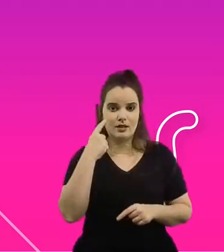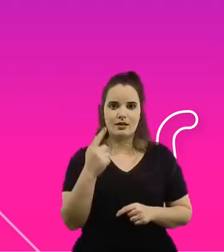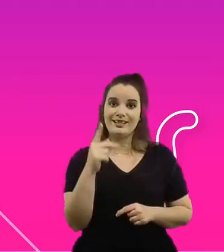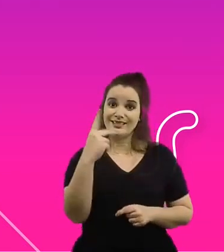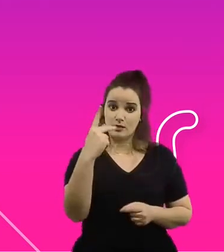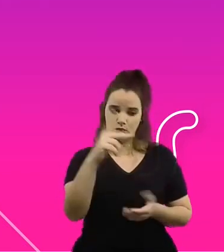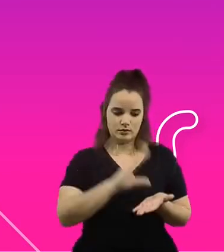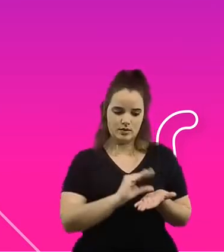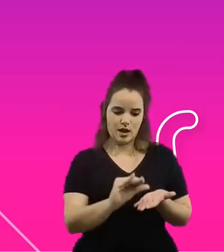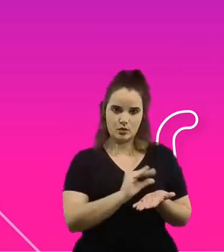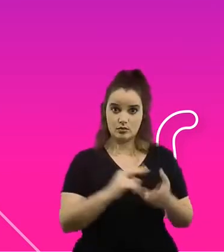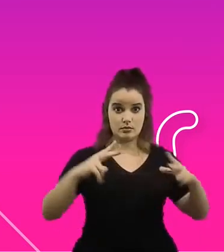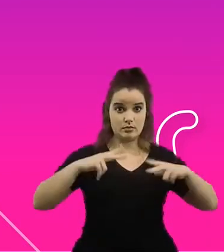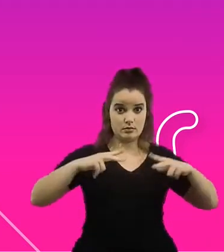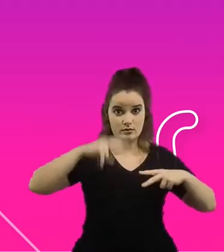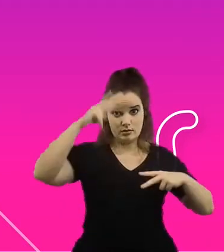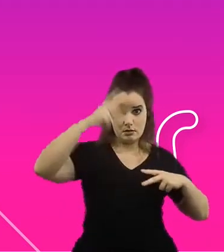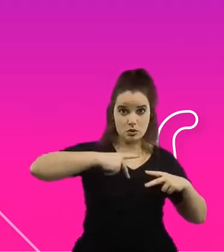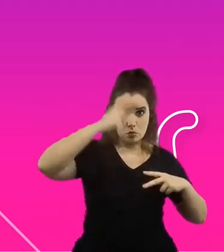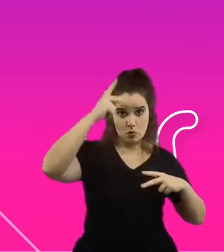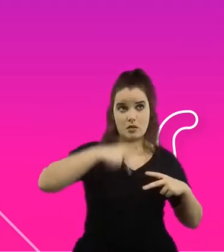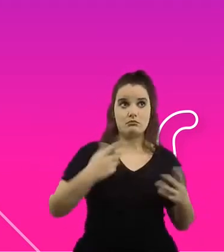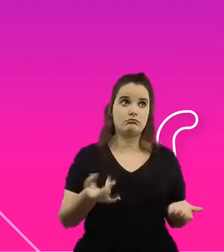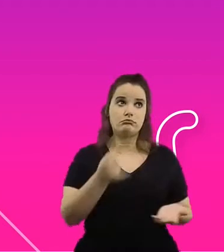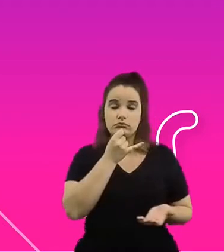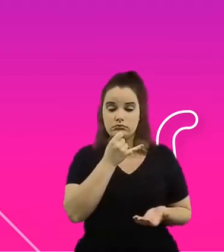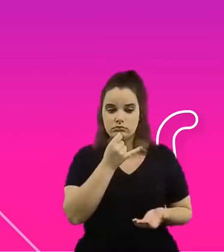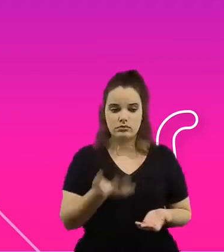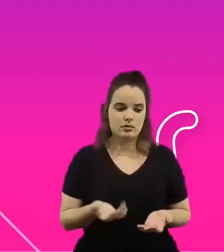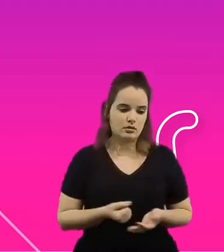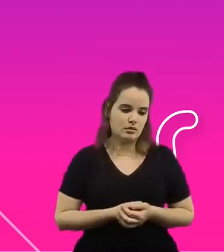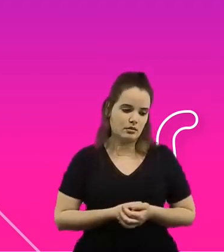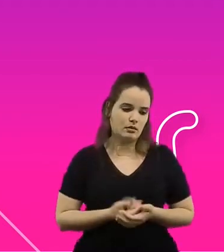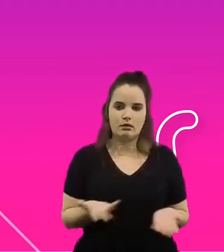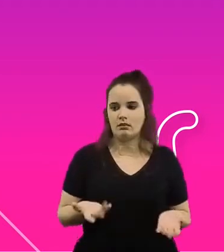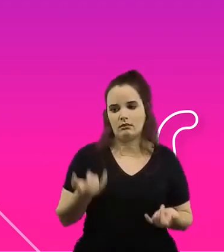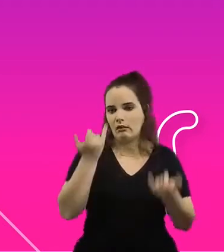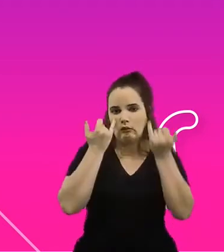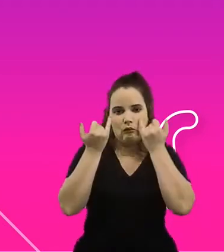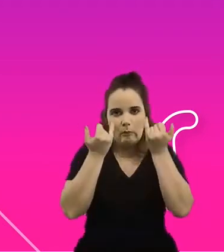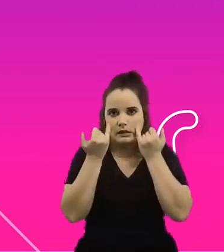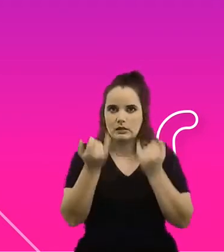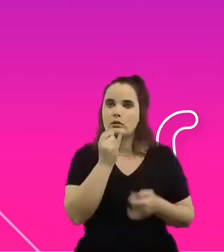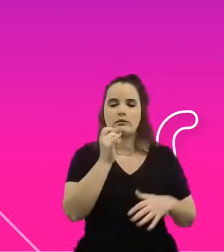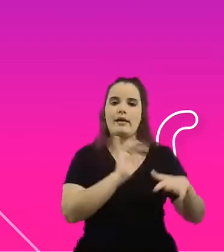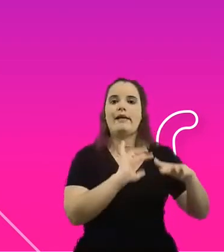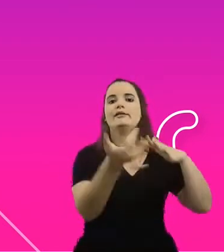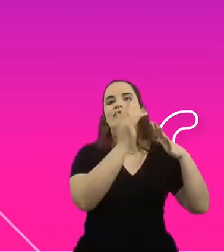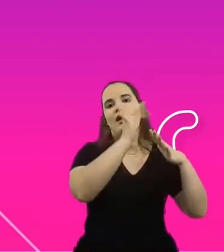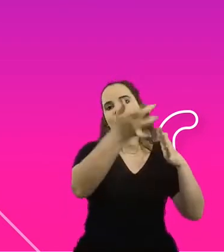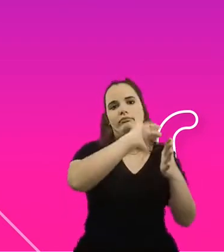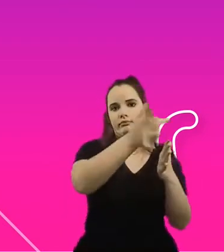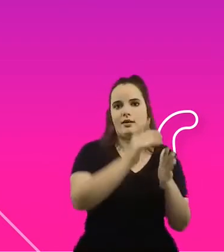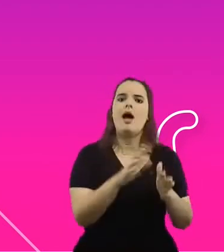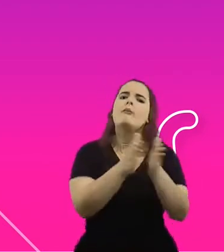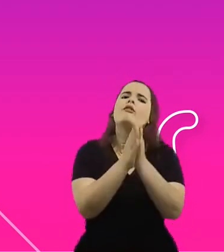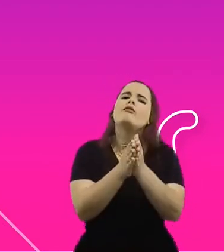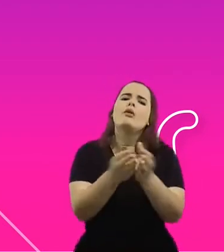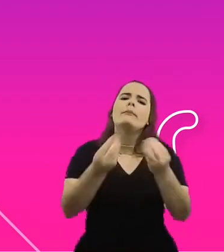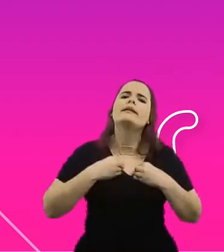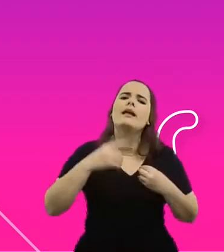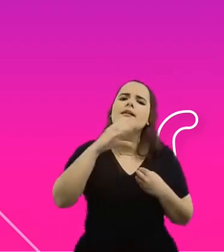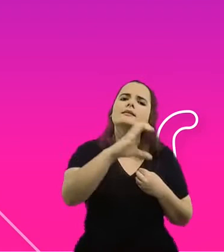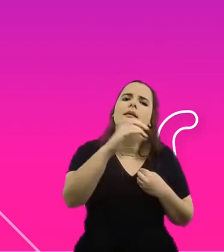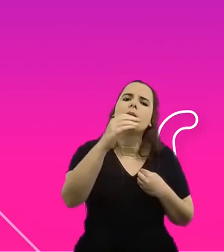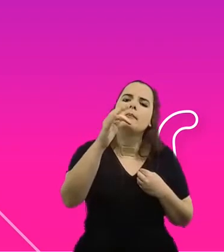qualquer pessoa pede alguma informação para você, você recebeu uma mensagem numa rede social pedindo seu CPF, você recebeu uma ligação